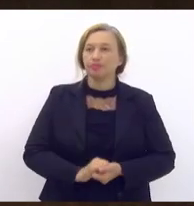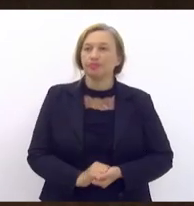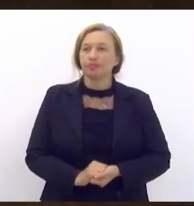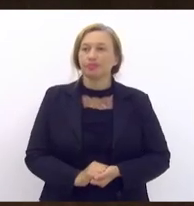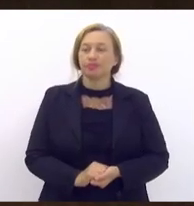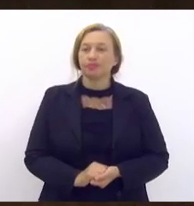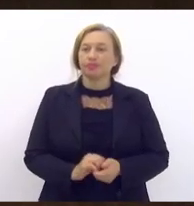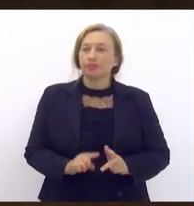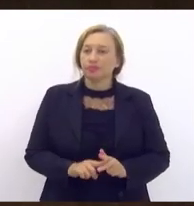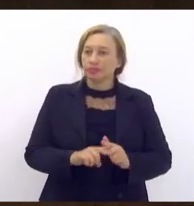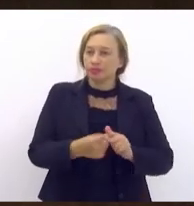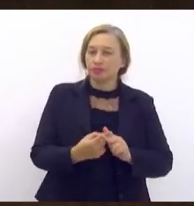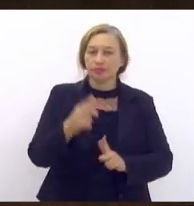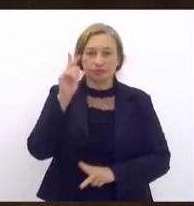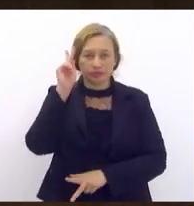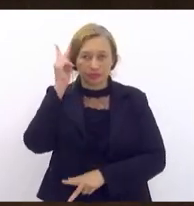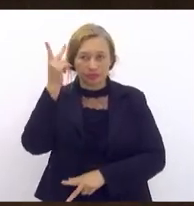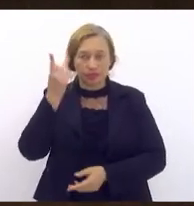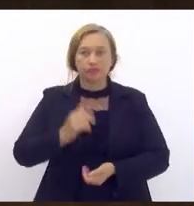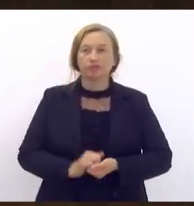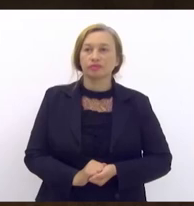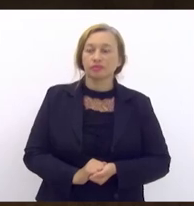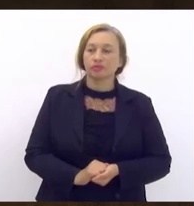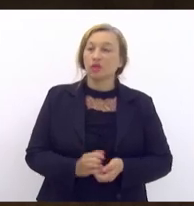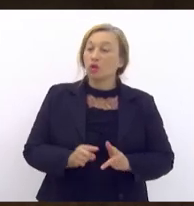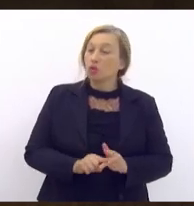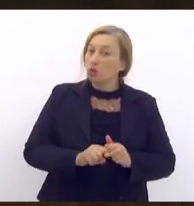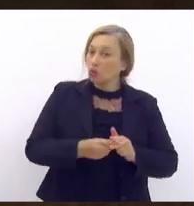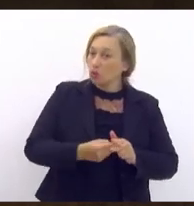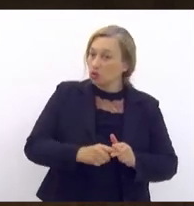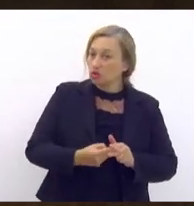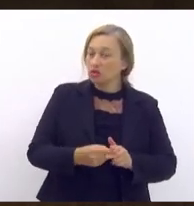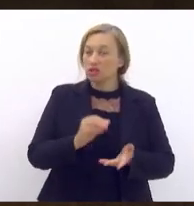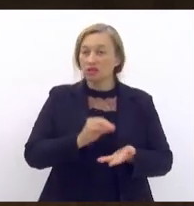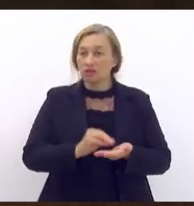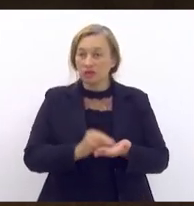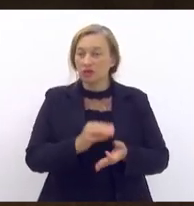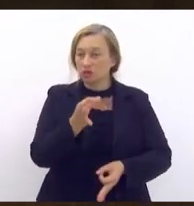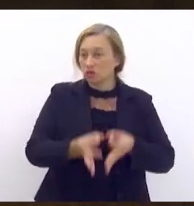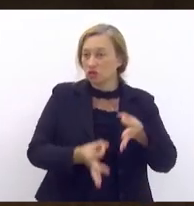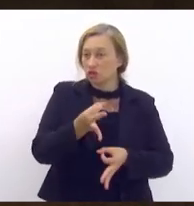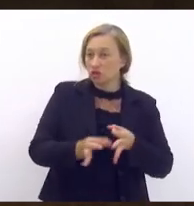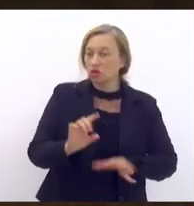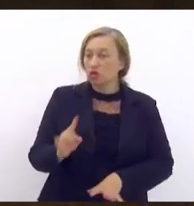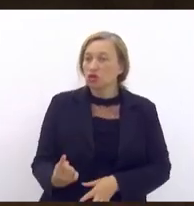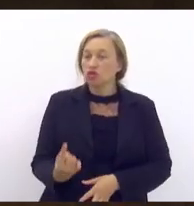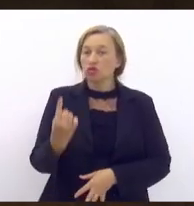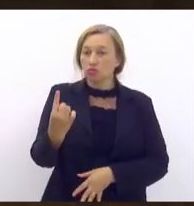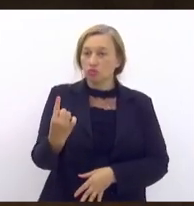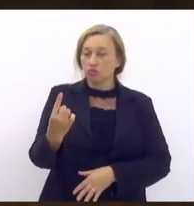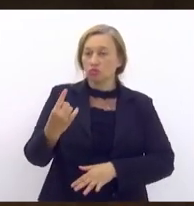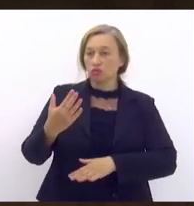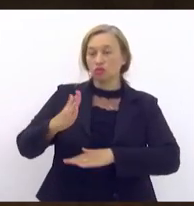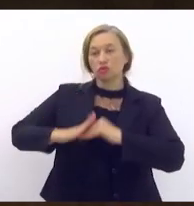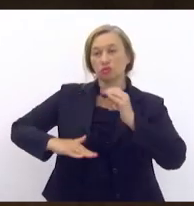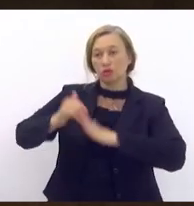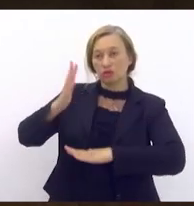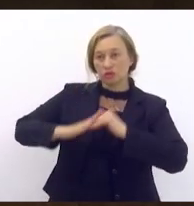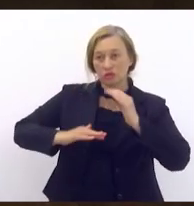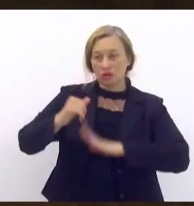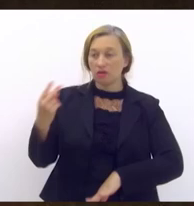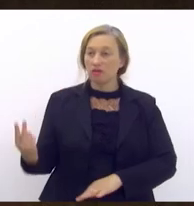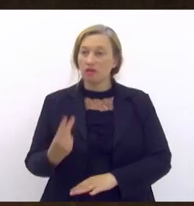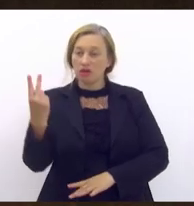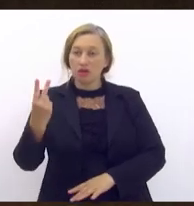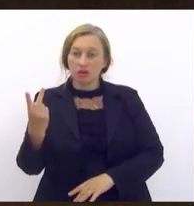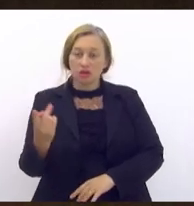essa reparação histórica, corrigindo essa injustiça de uma das categorias que em todo o Brasil é valorizada,